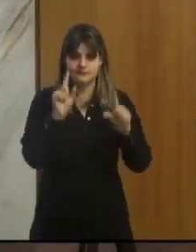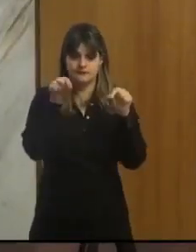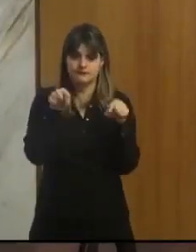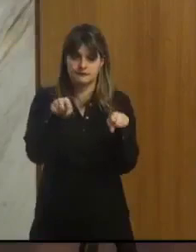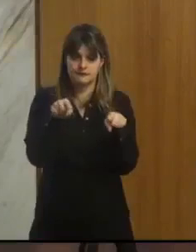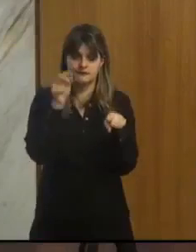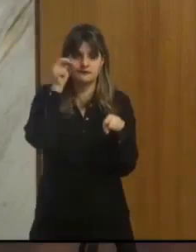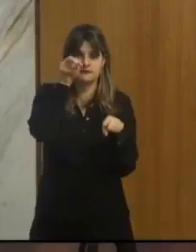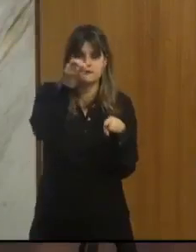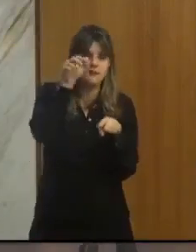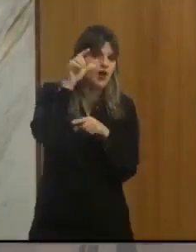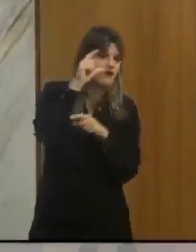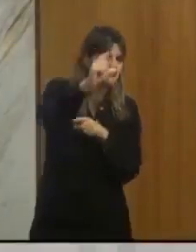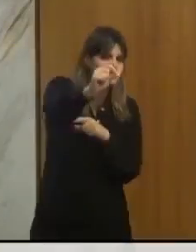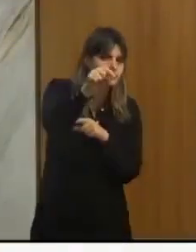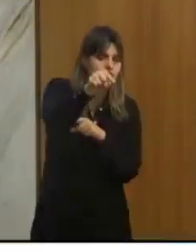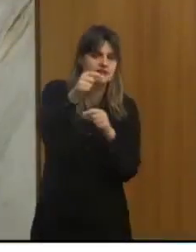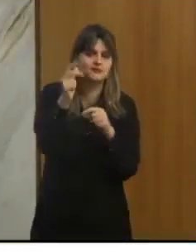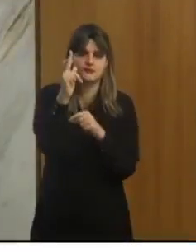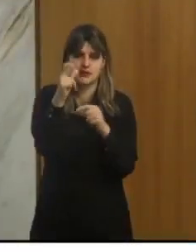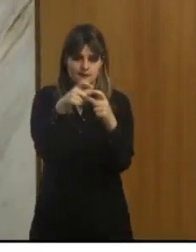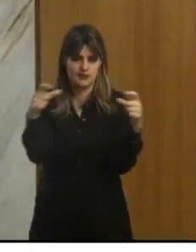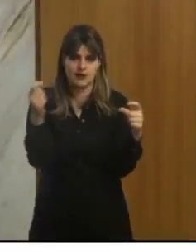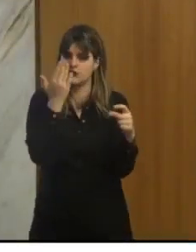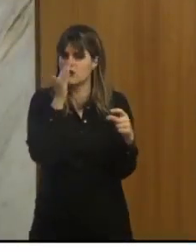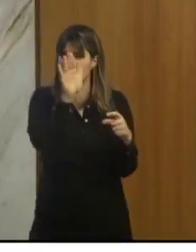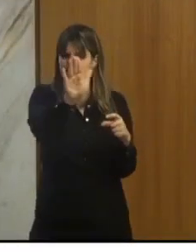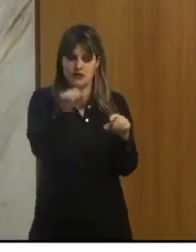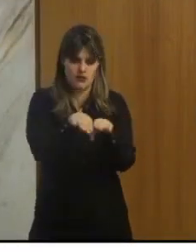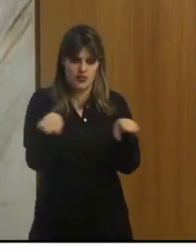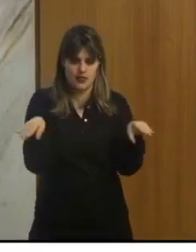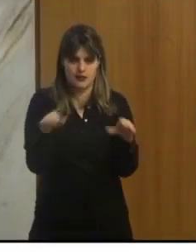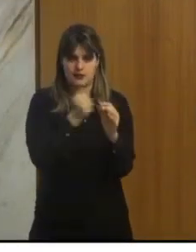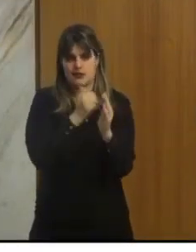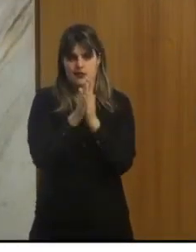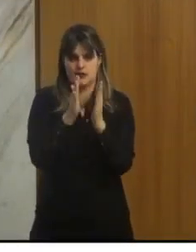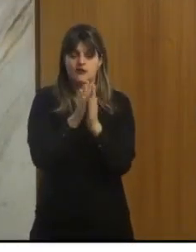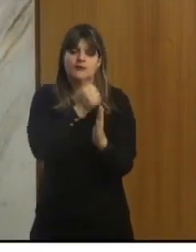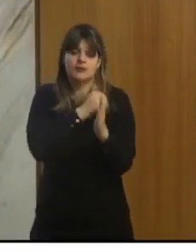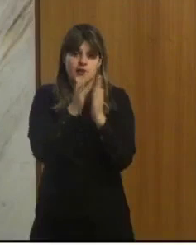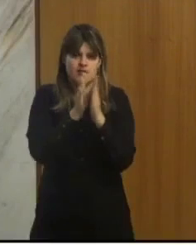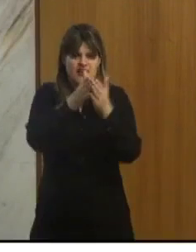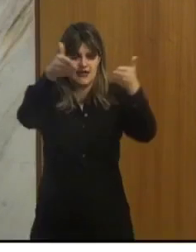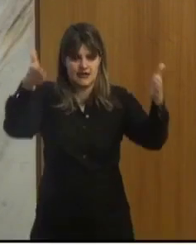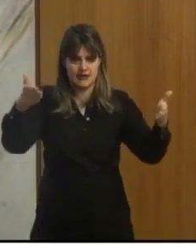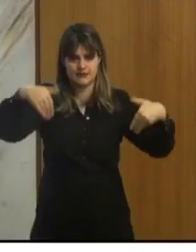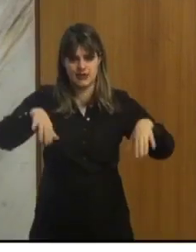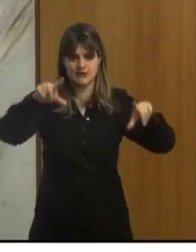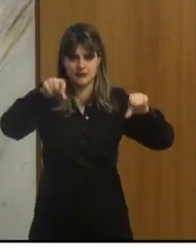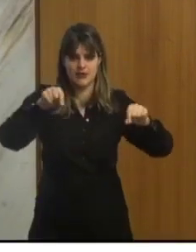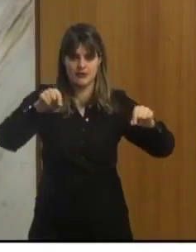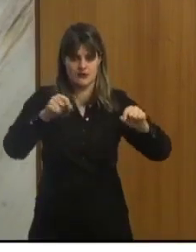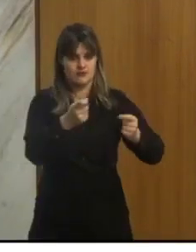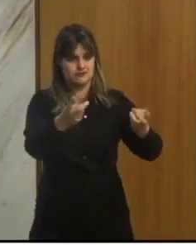E vemos lá ao fundo as tábuas que estão mesmo em frente ao altar da igreja. Portanto, é uma igreja que é grande, mas que de repente também se tornou um bocadinho pequena para